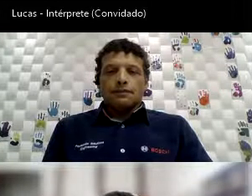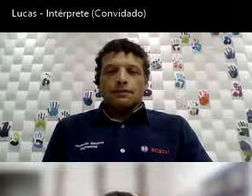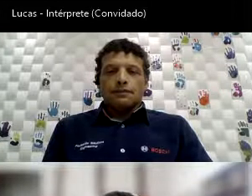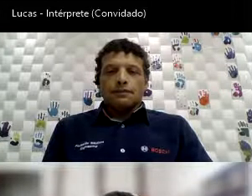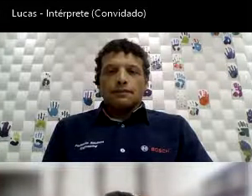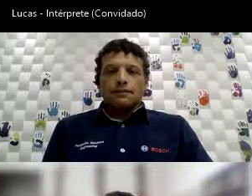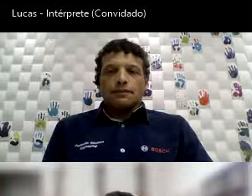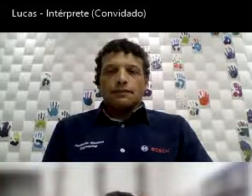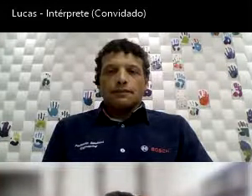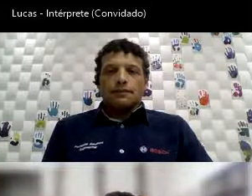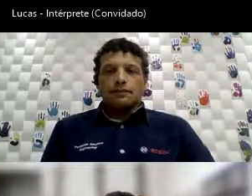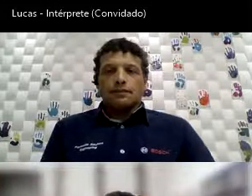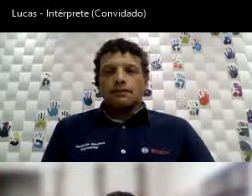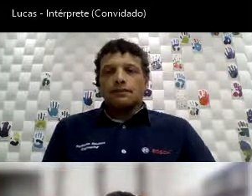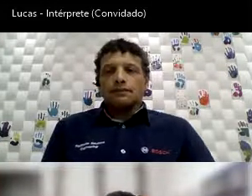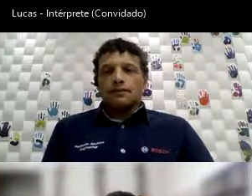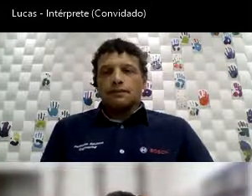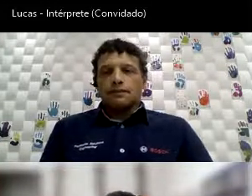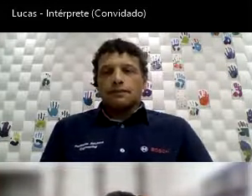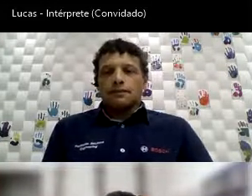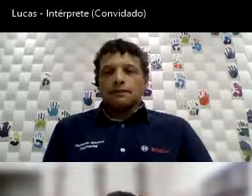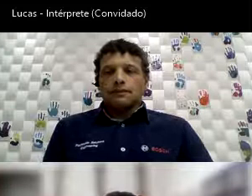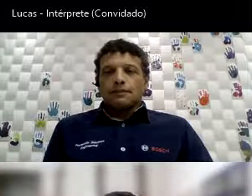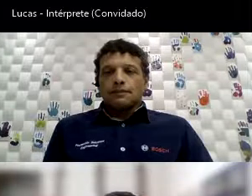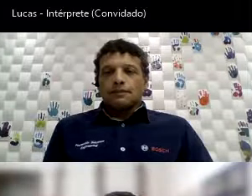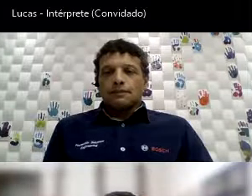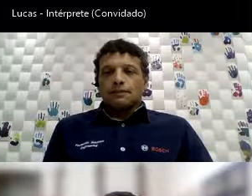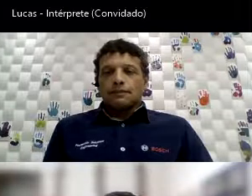quarta-feira, nesse horário das 3 horas, tá bom?